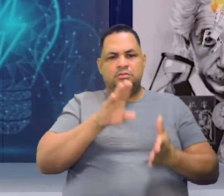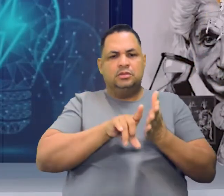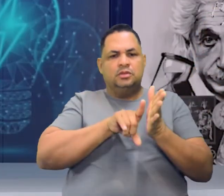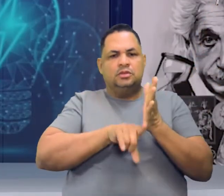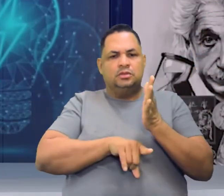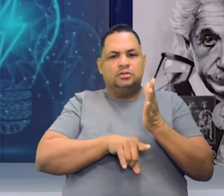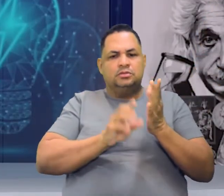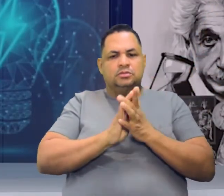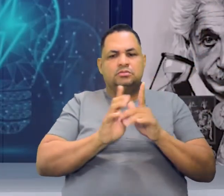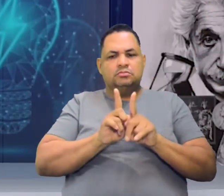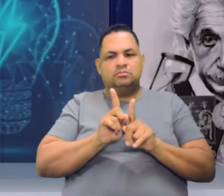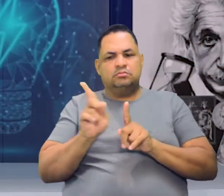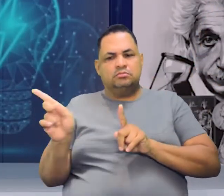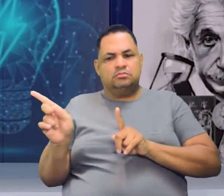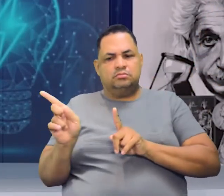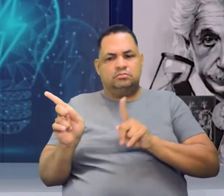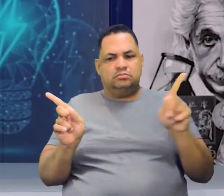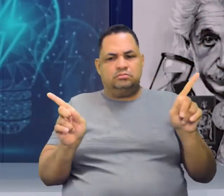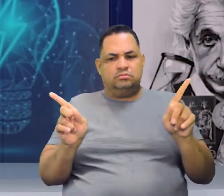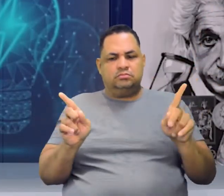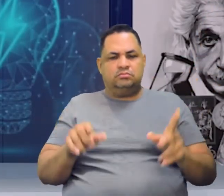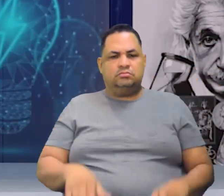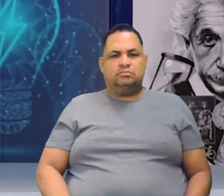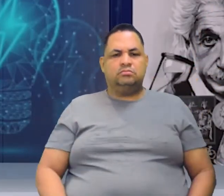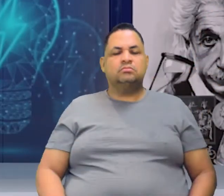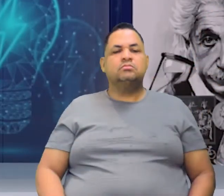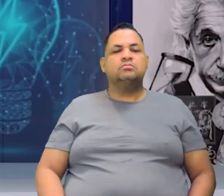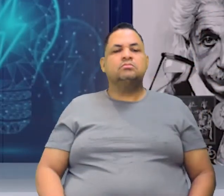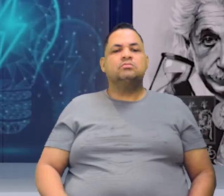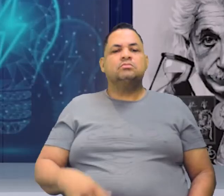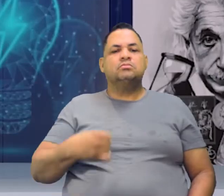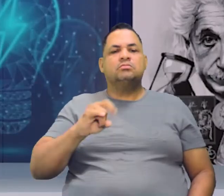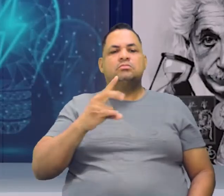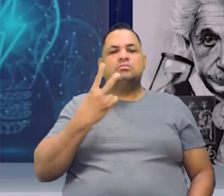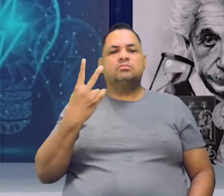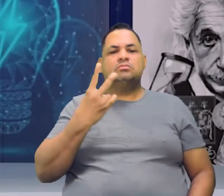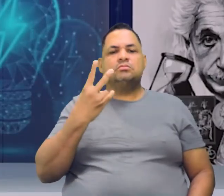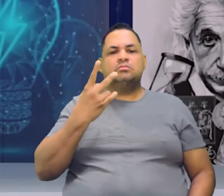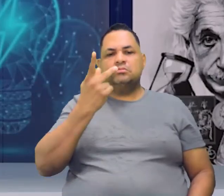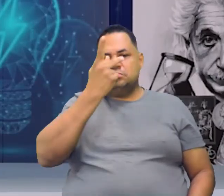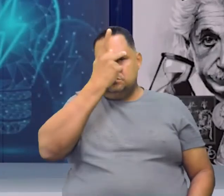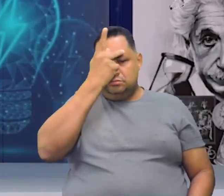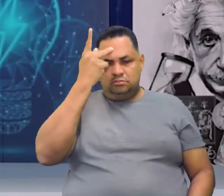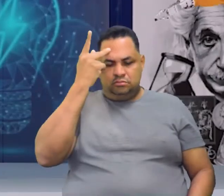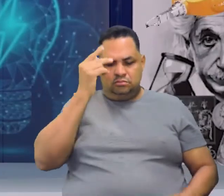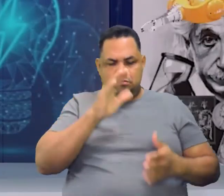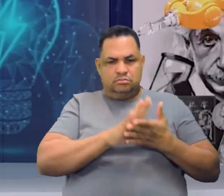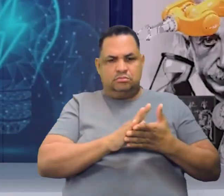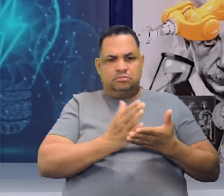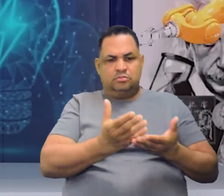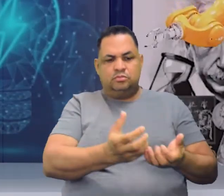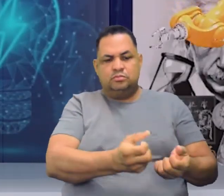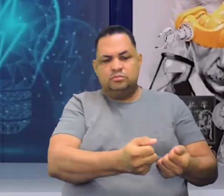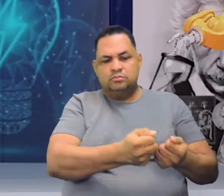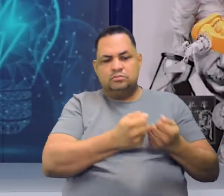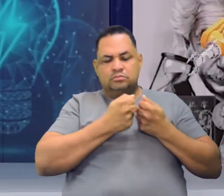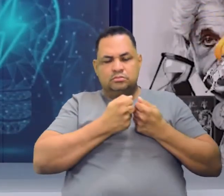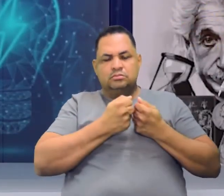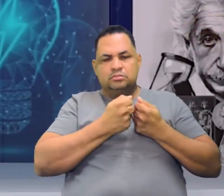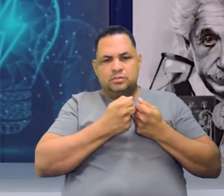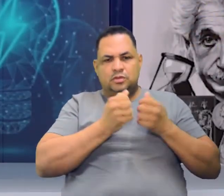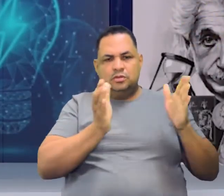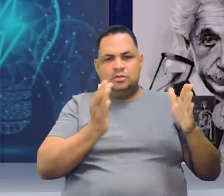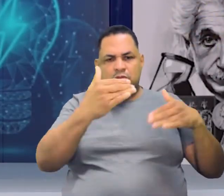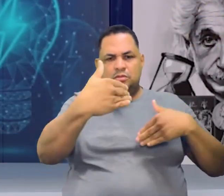tem que estar em sentidos diferentes. Então, se duas pessoas puxam uma caixa na mesma direção, no mesmo